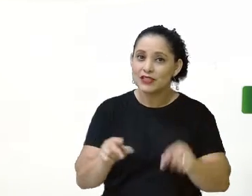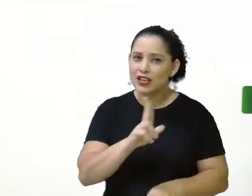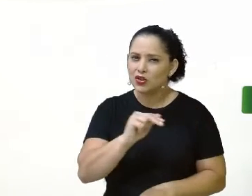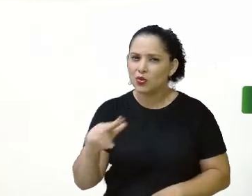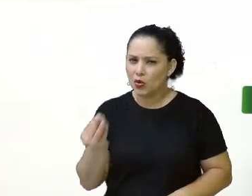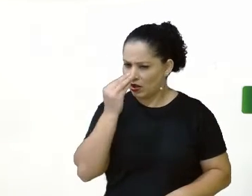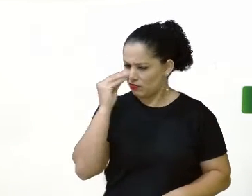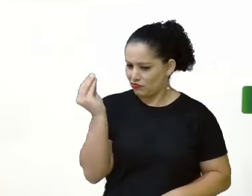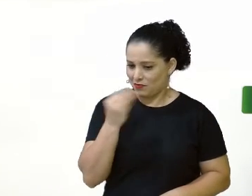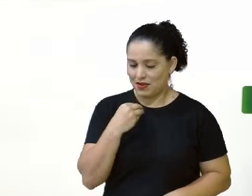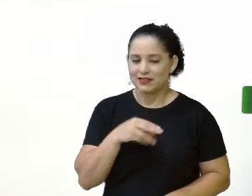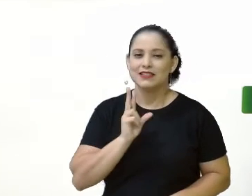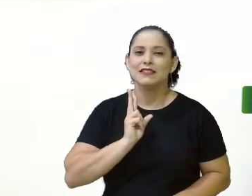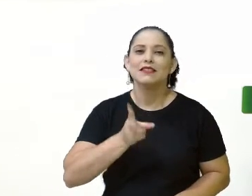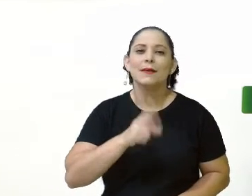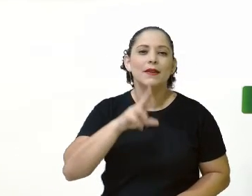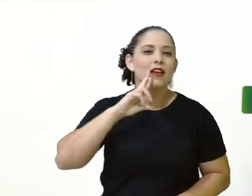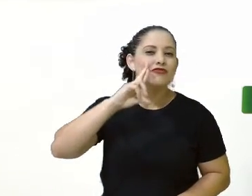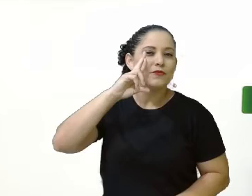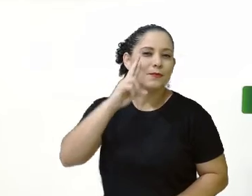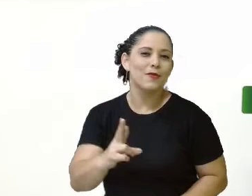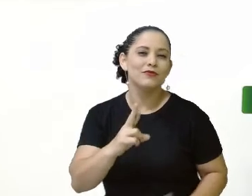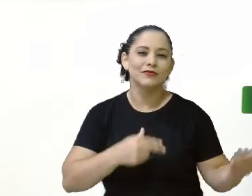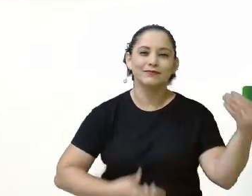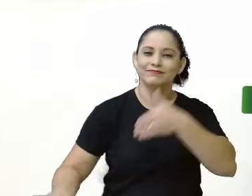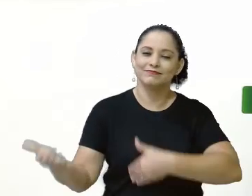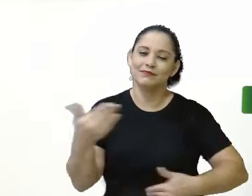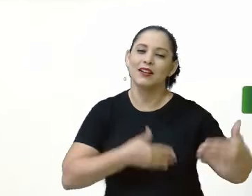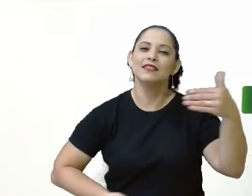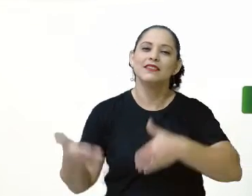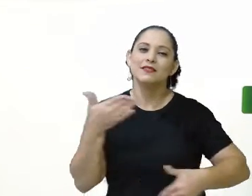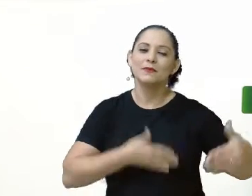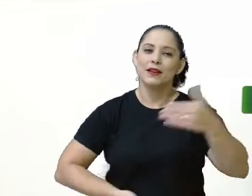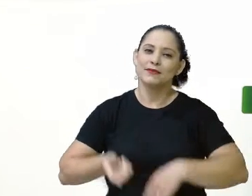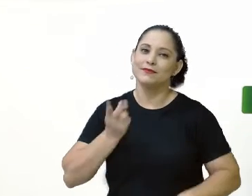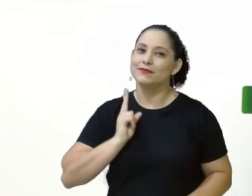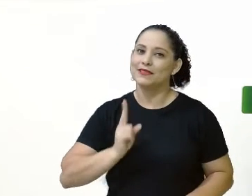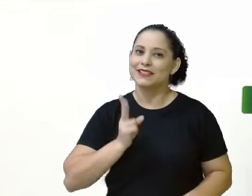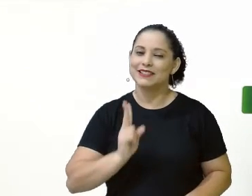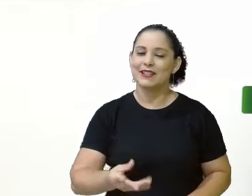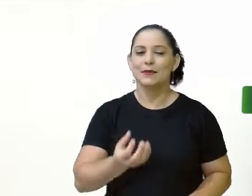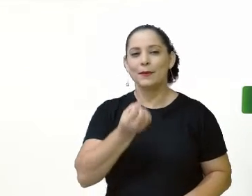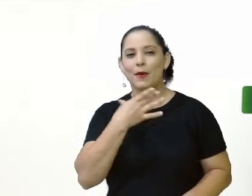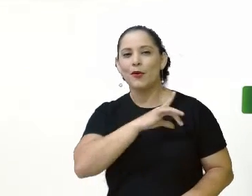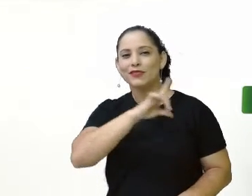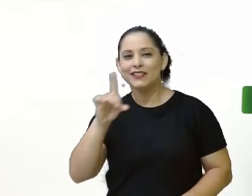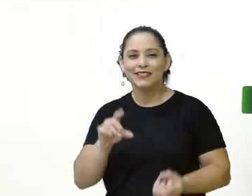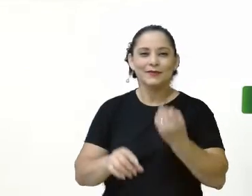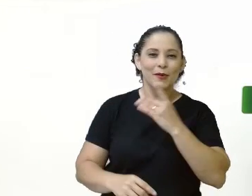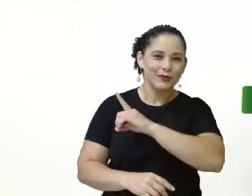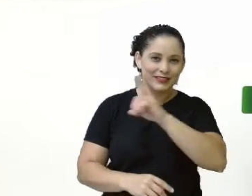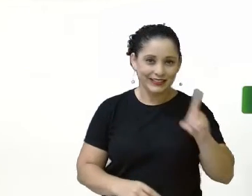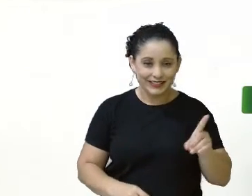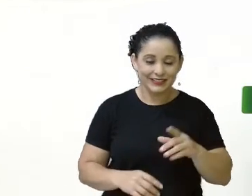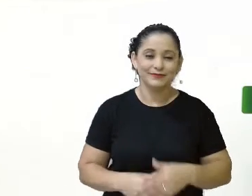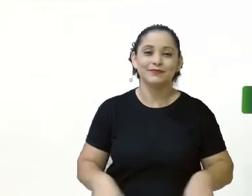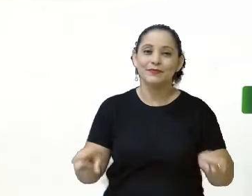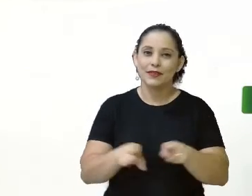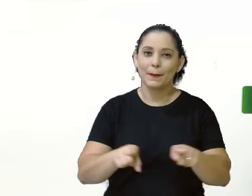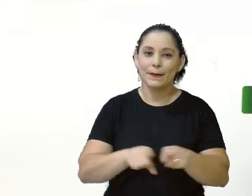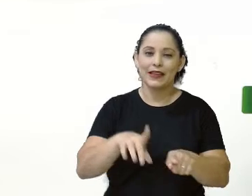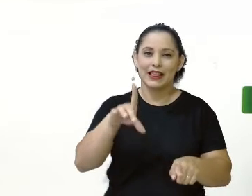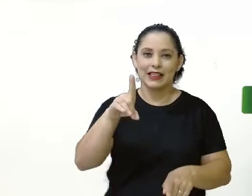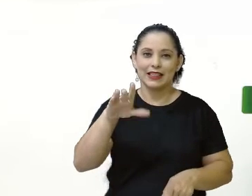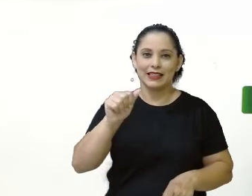abandona. Sempre responde as questões e sempre está presente me dando bom dia, né? Mas Daíris também